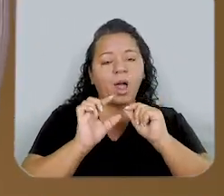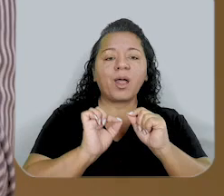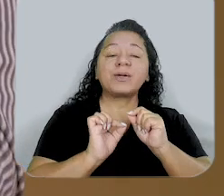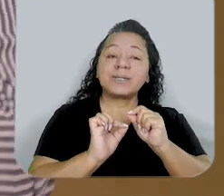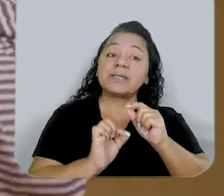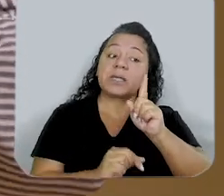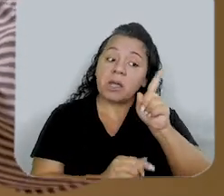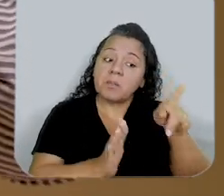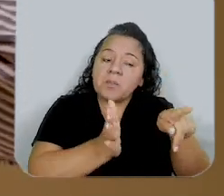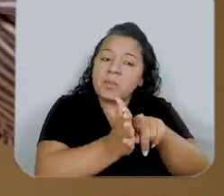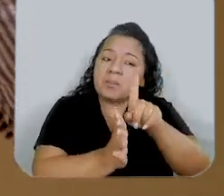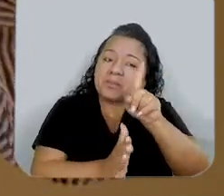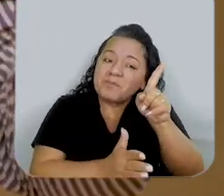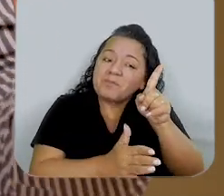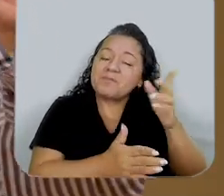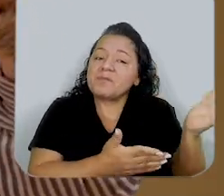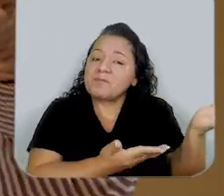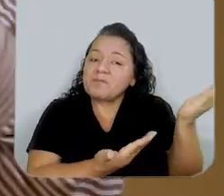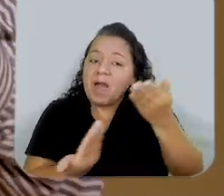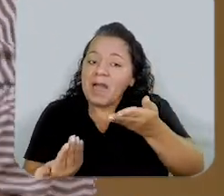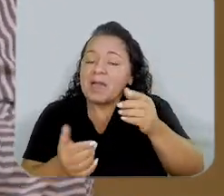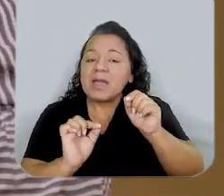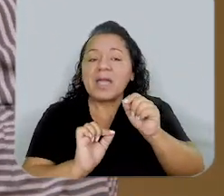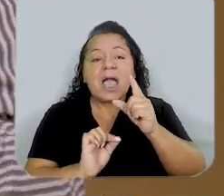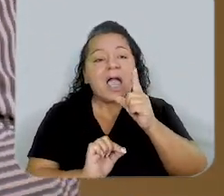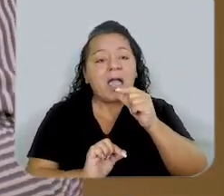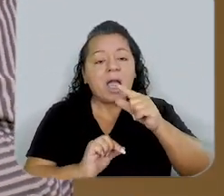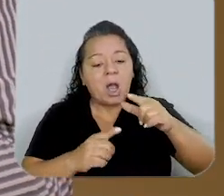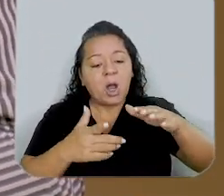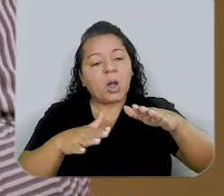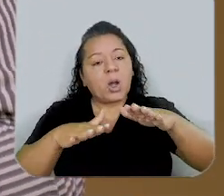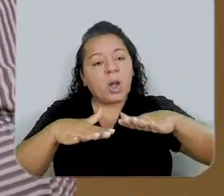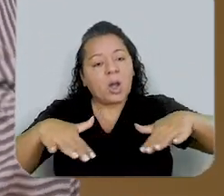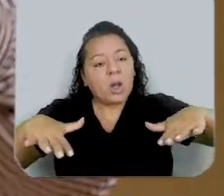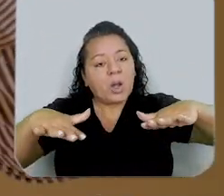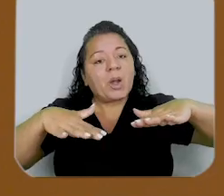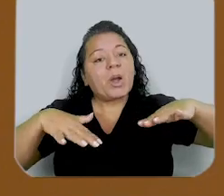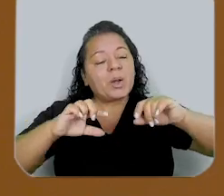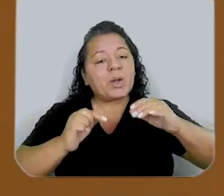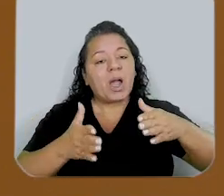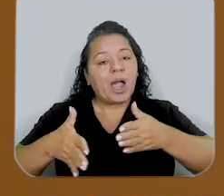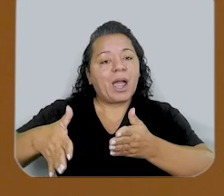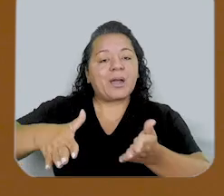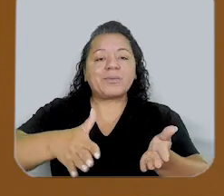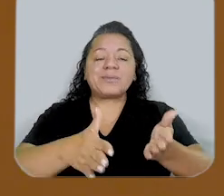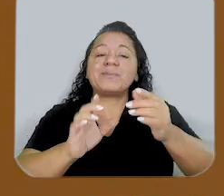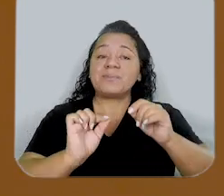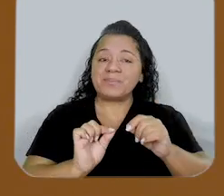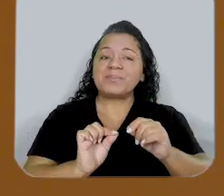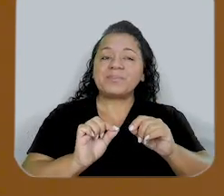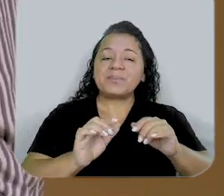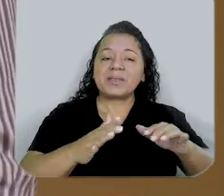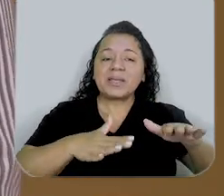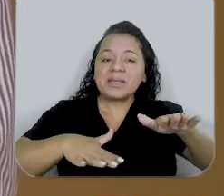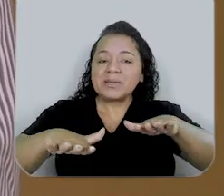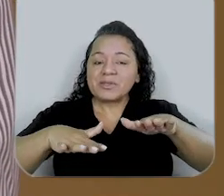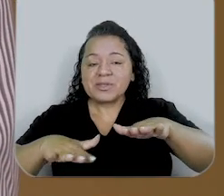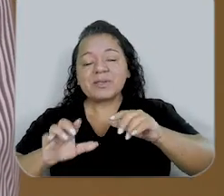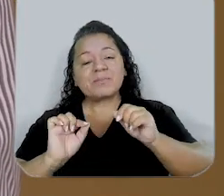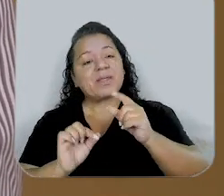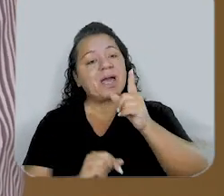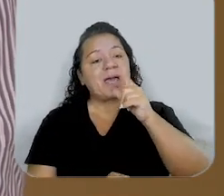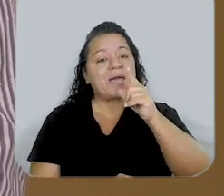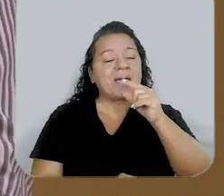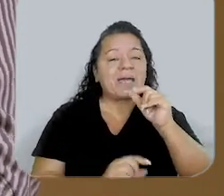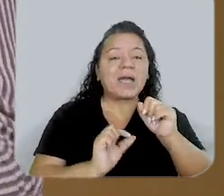vem através do rio e também, devido ao rio, a dinâmica das águas, também se tem a produção desses alimentos,